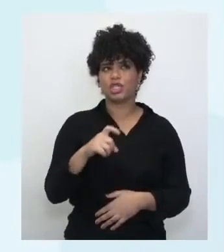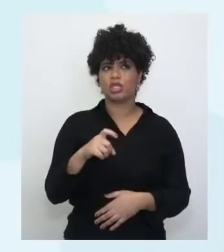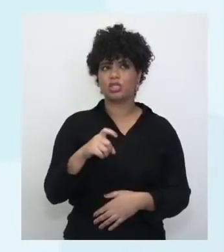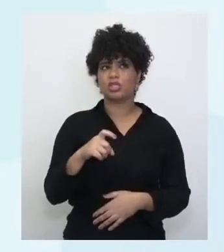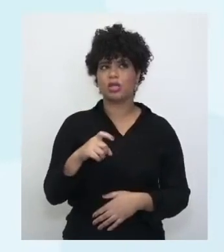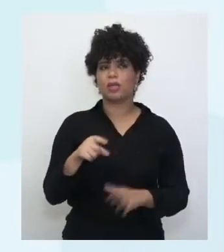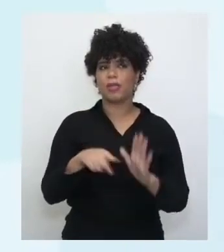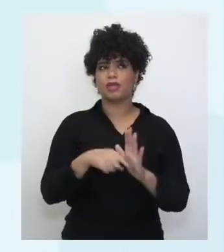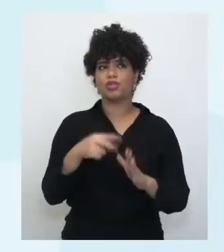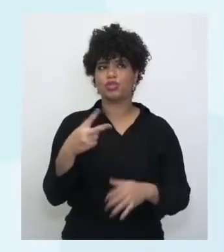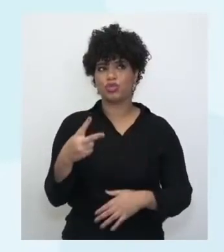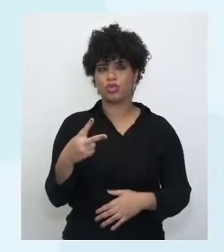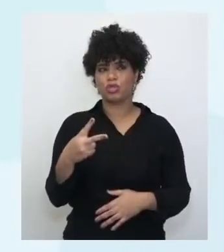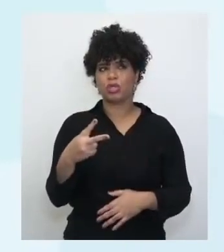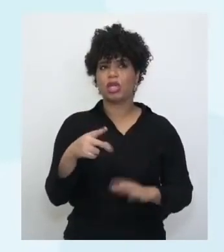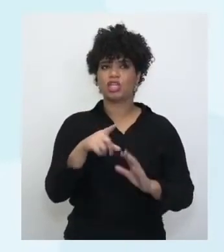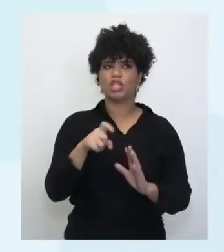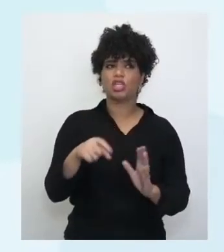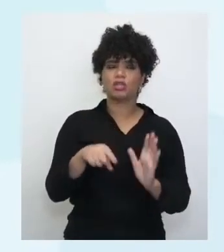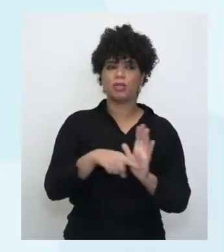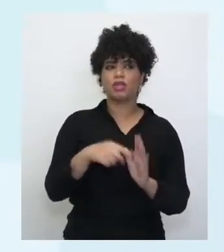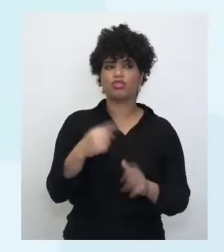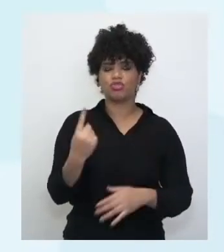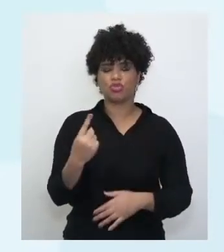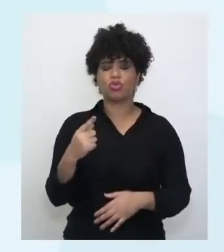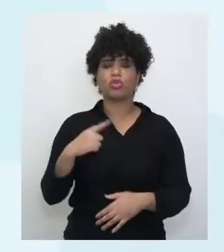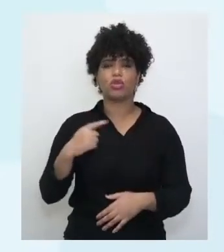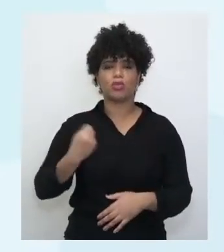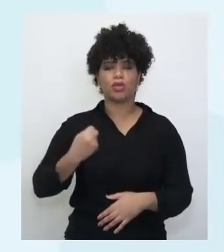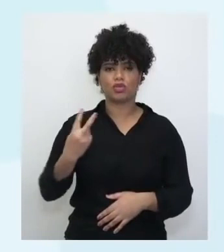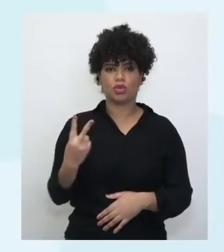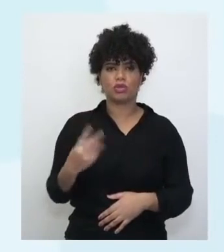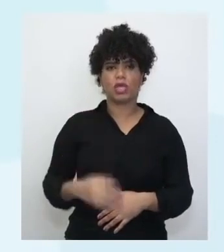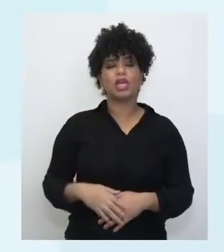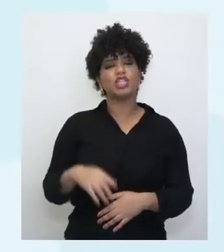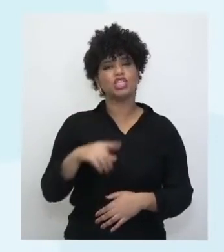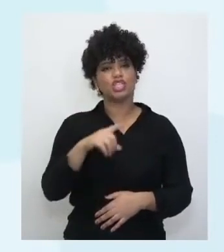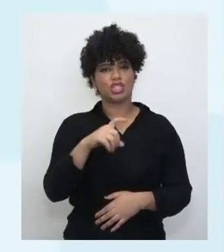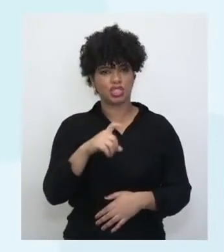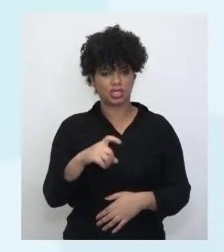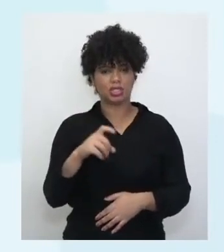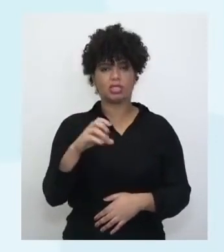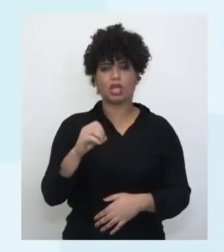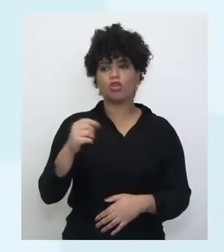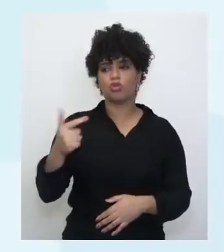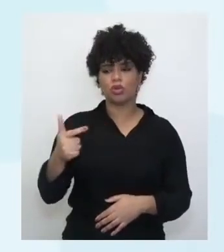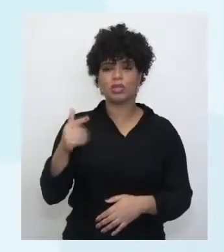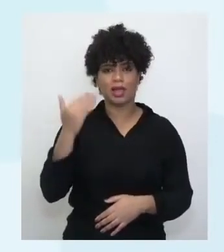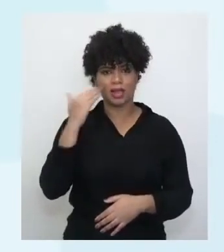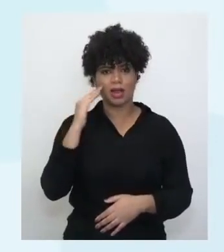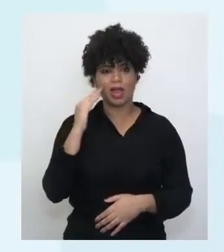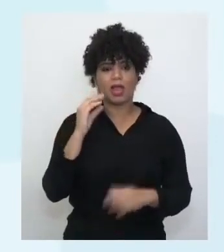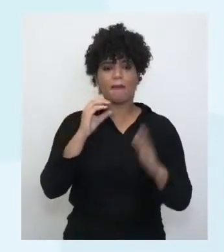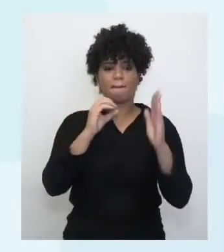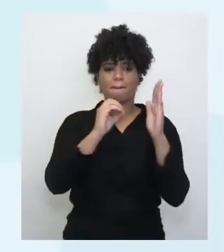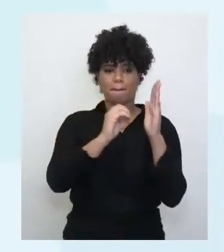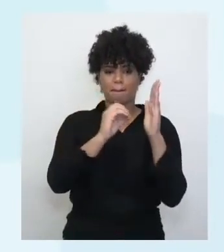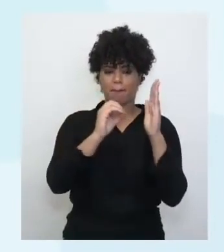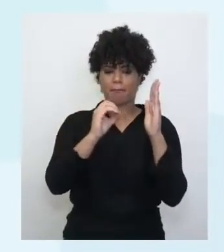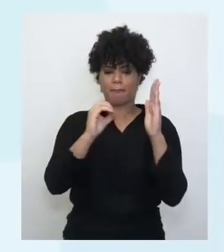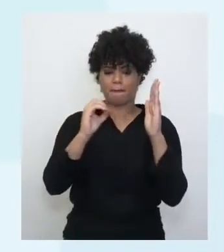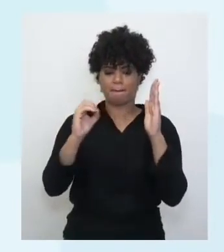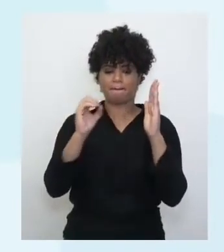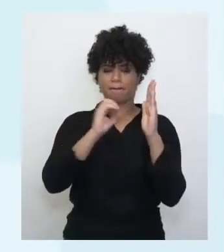vale 2. X vale menos 1, meu y vale 2. X vale 0, meu y vale 2. Ah, então são pontos no formato um